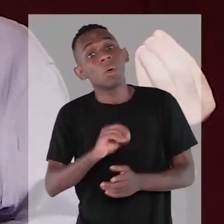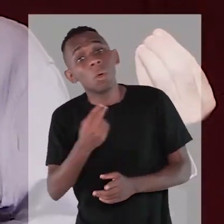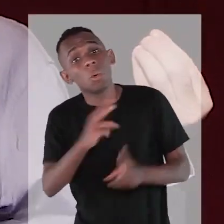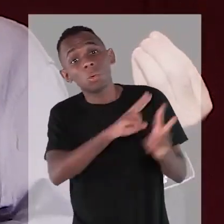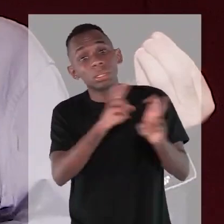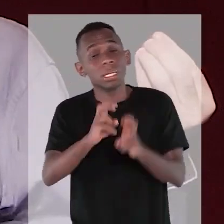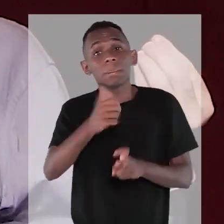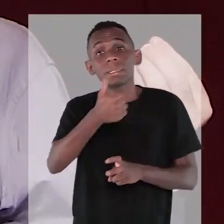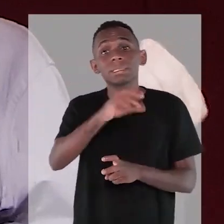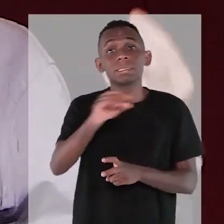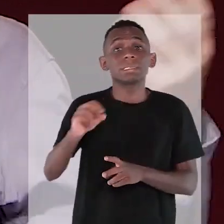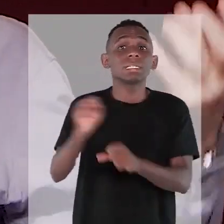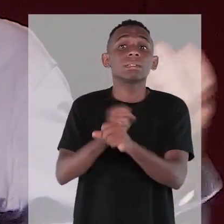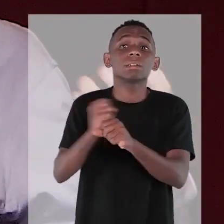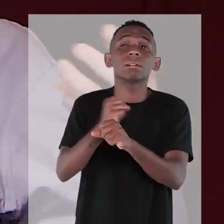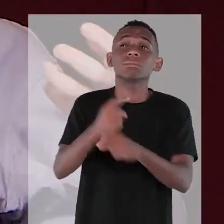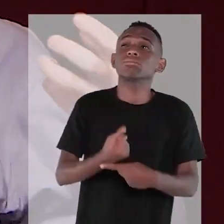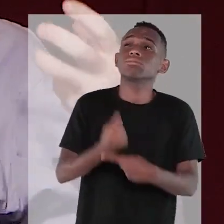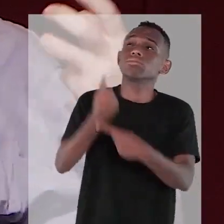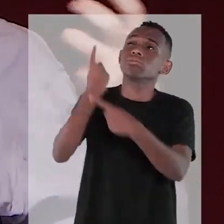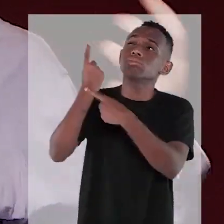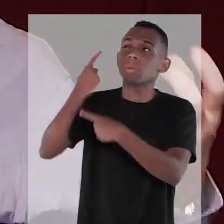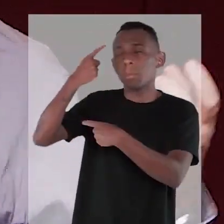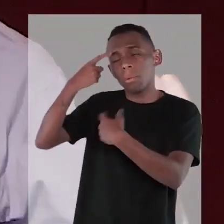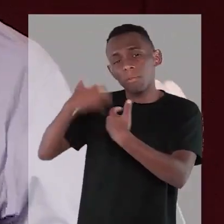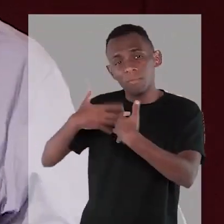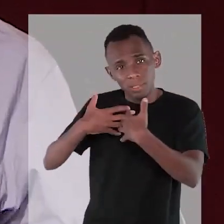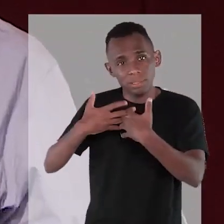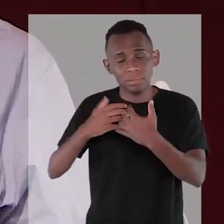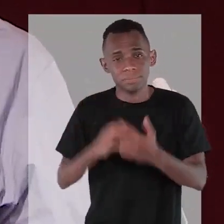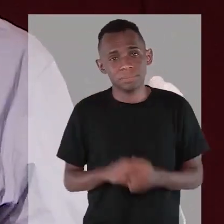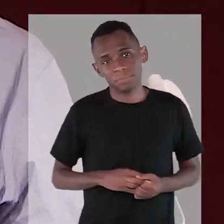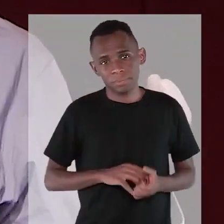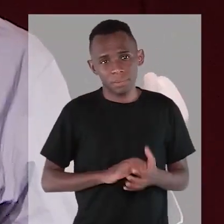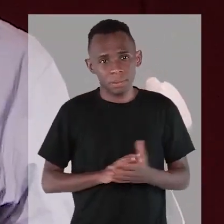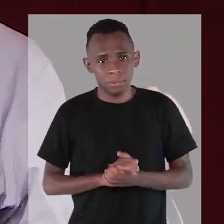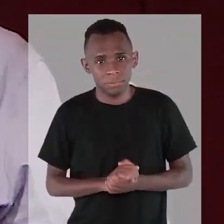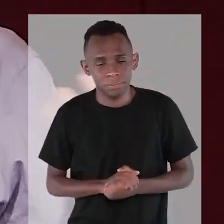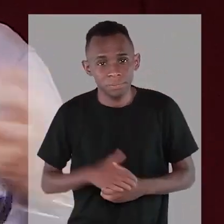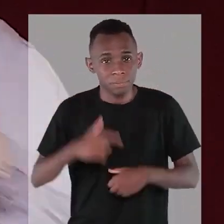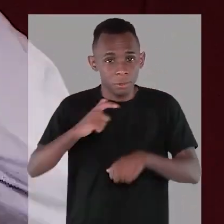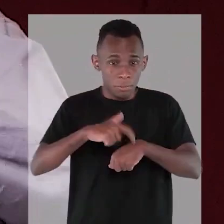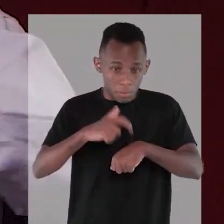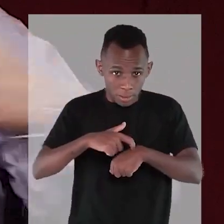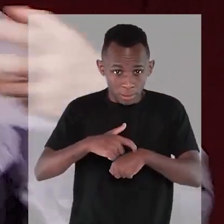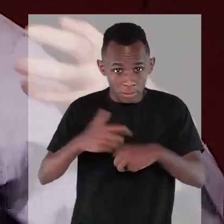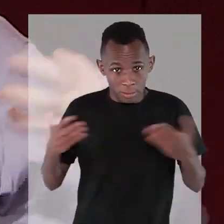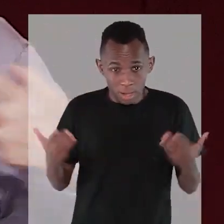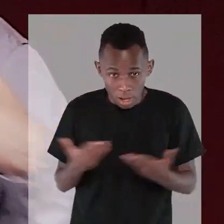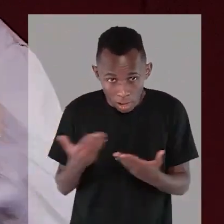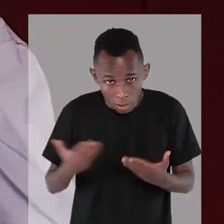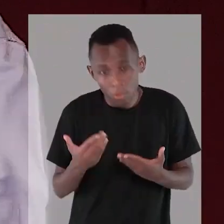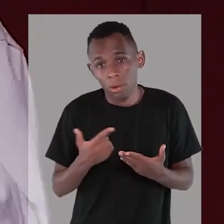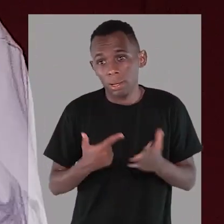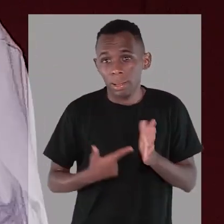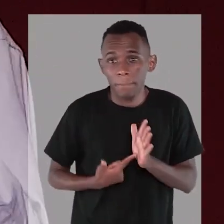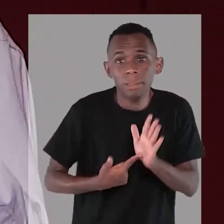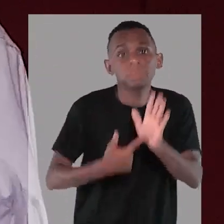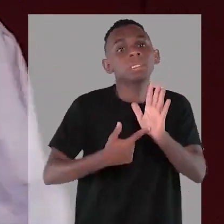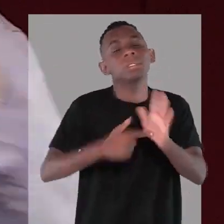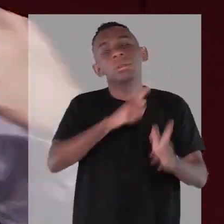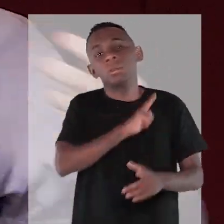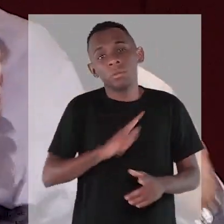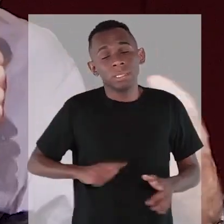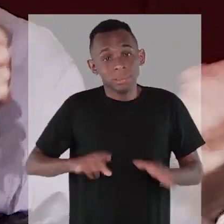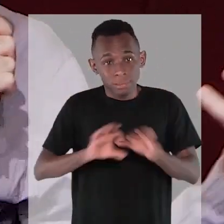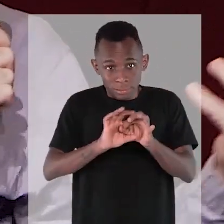anos. Né? Quer dizer, quando a gente inaugura uma república, né, já cheio de problemas, né,